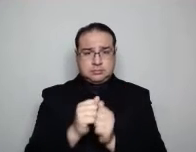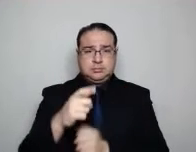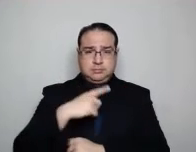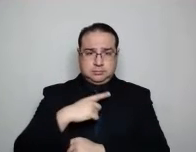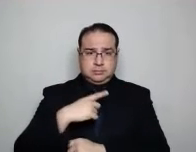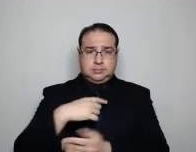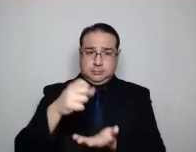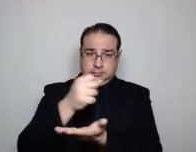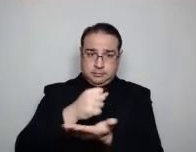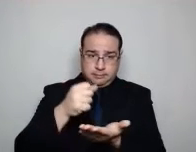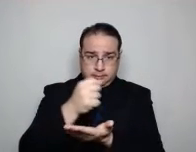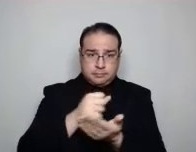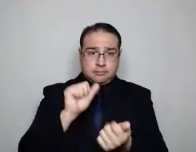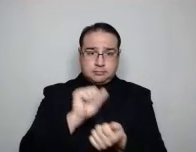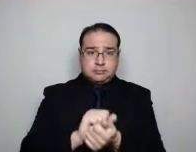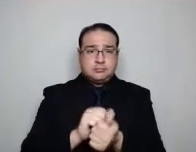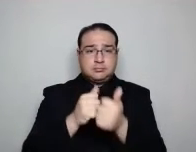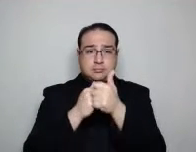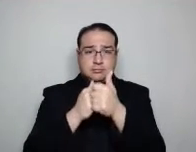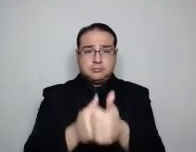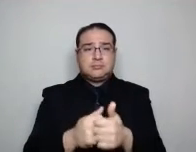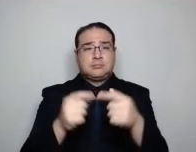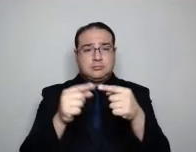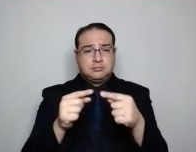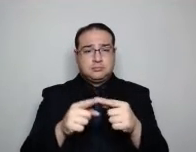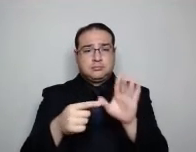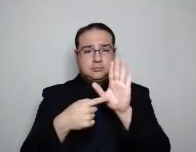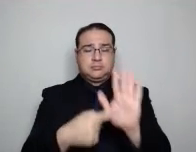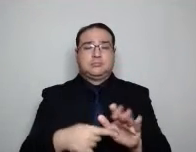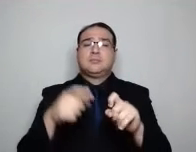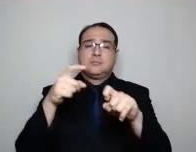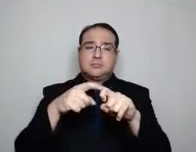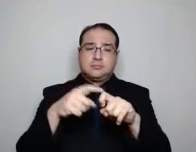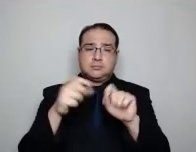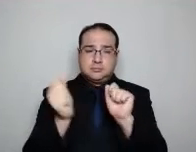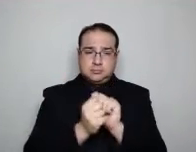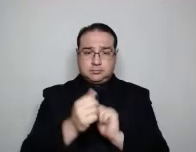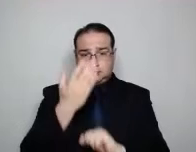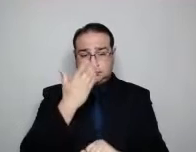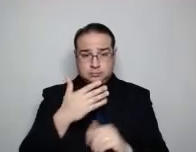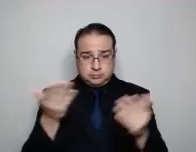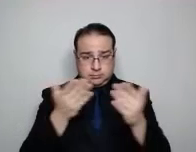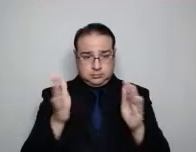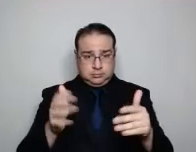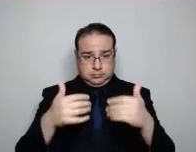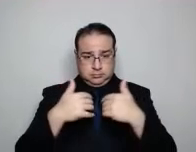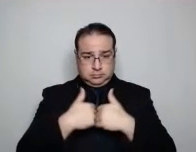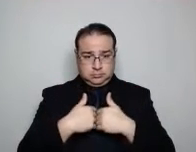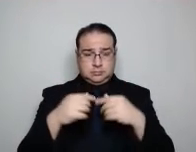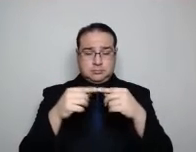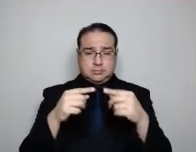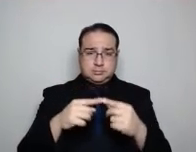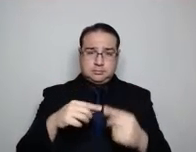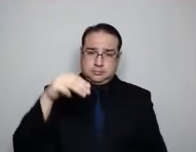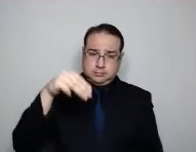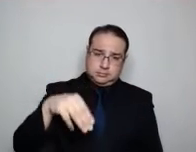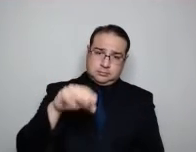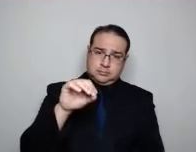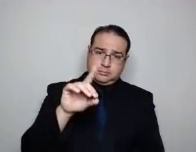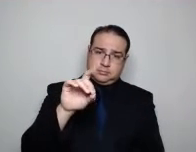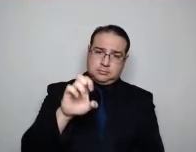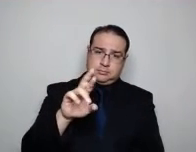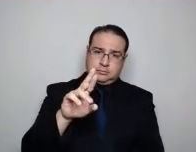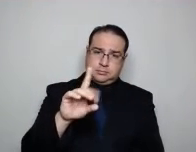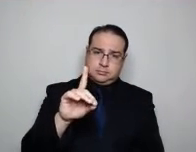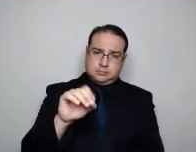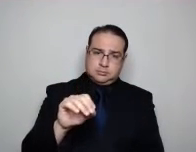seus acompanhamentos e indicação médica. Uma criança hoje com autismo de moderado para severo, ela não fala muitas